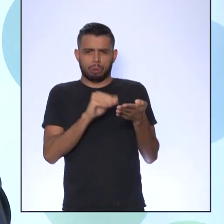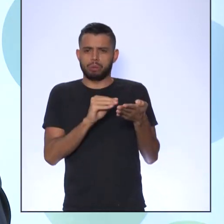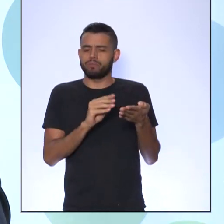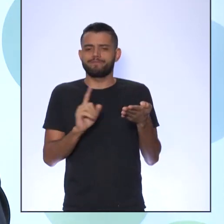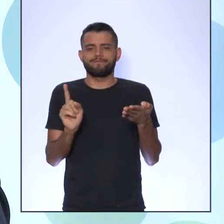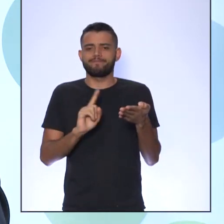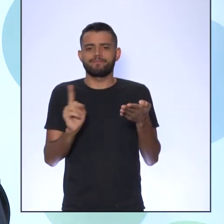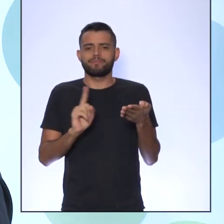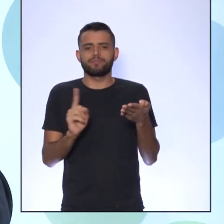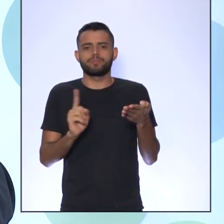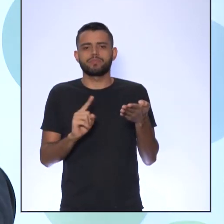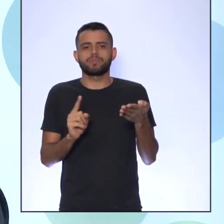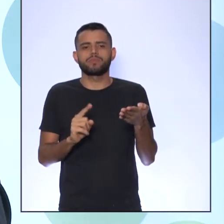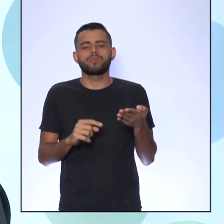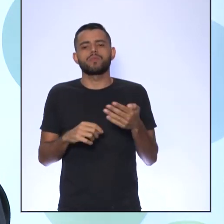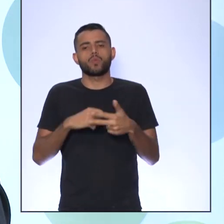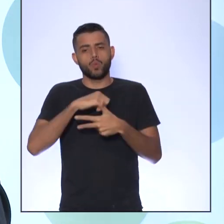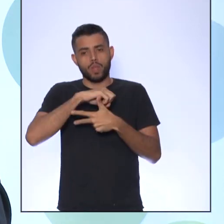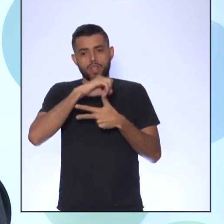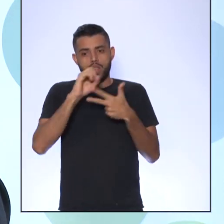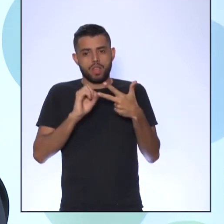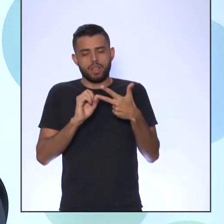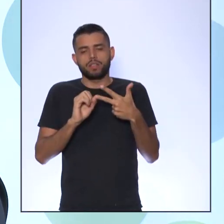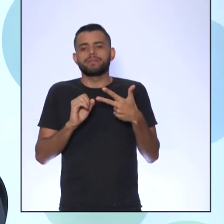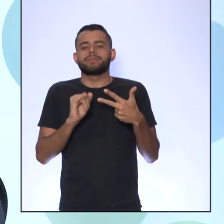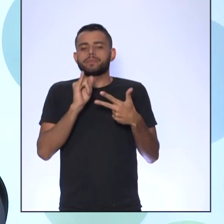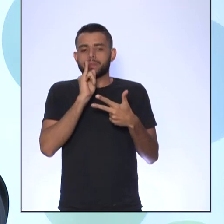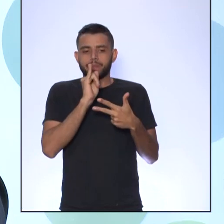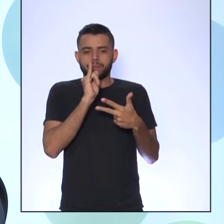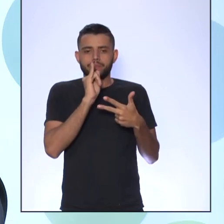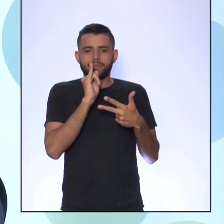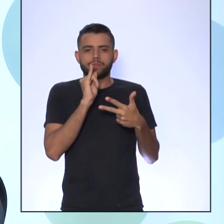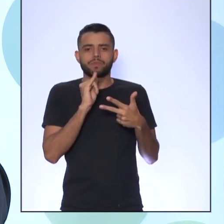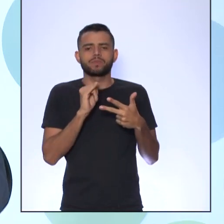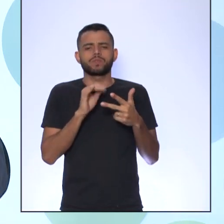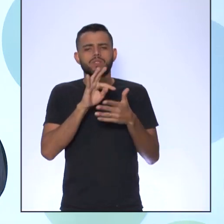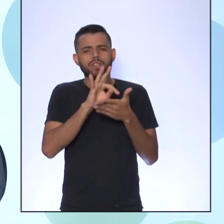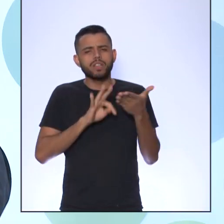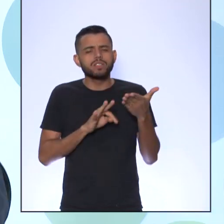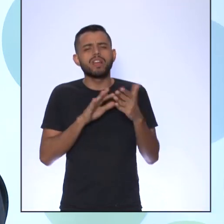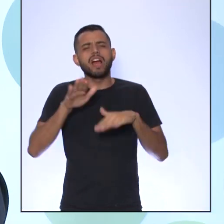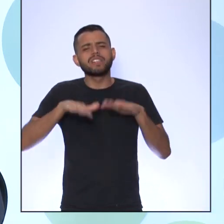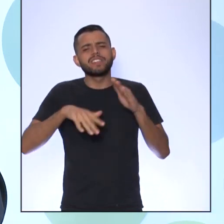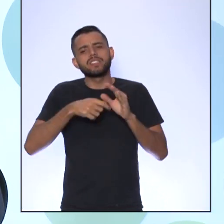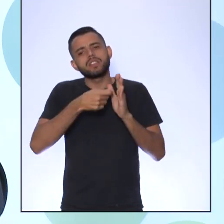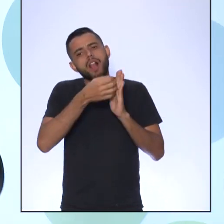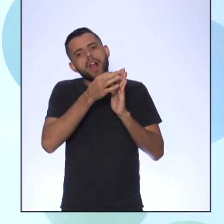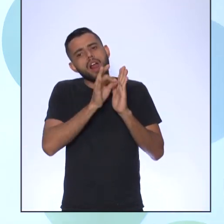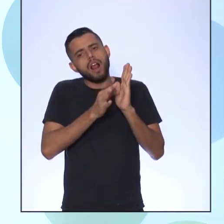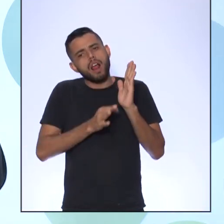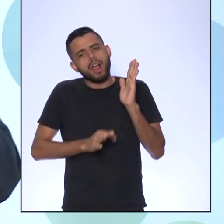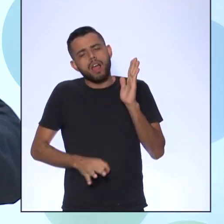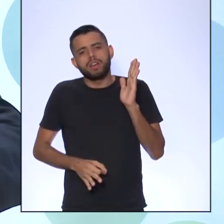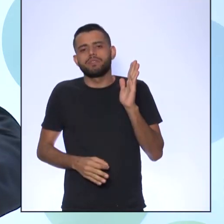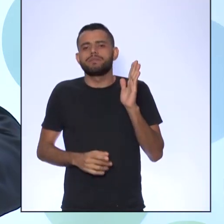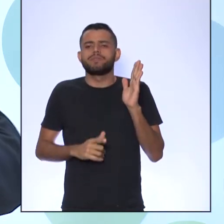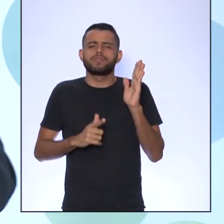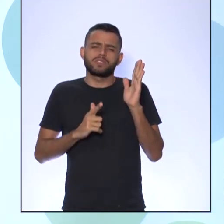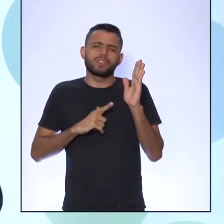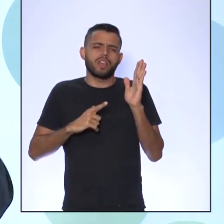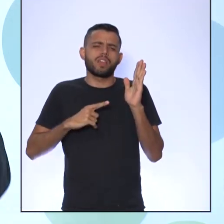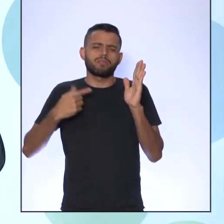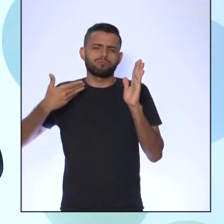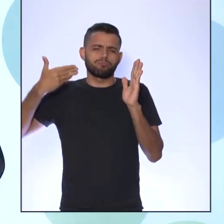são colocados. No Enem, os enunciados, mesmo às vezes um pouco mais longos, embora eles tenham diminuído nos últimos